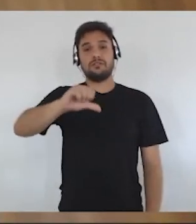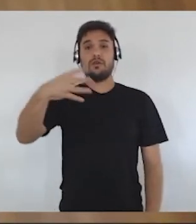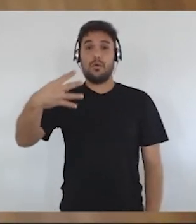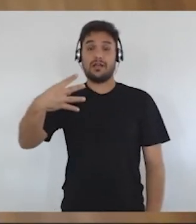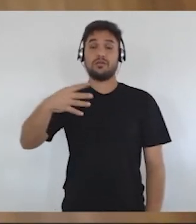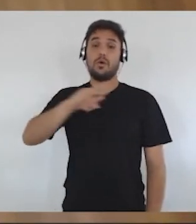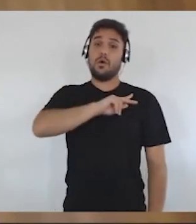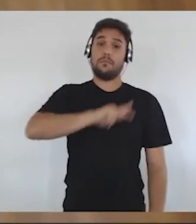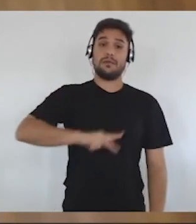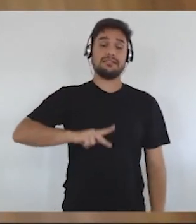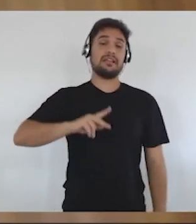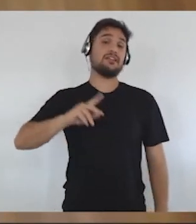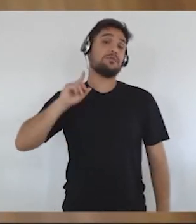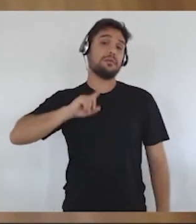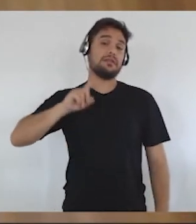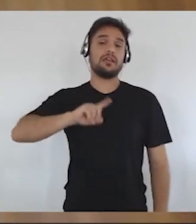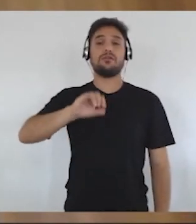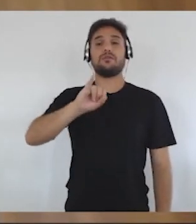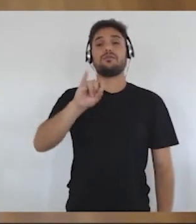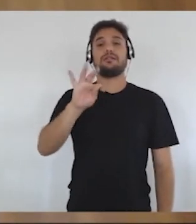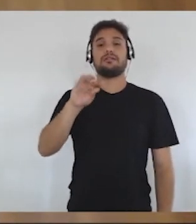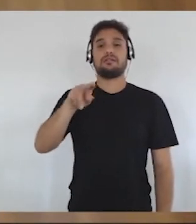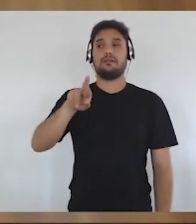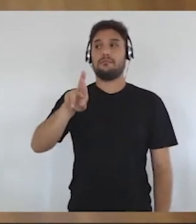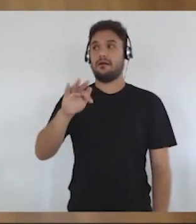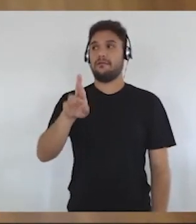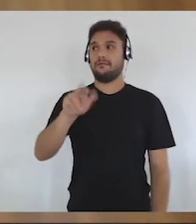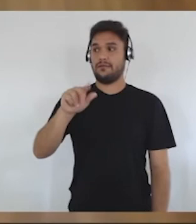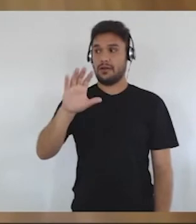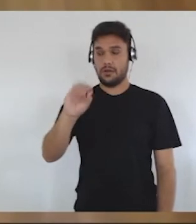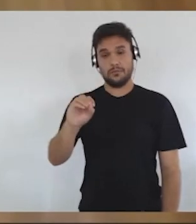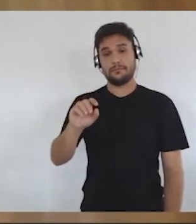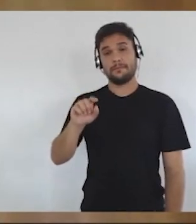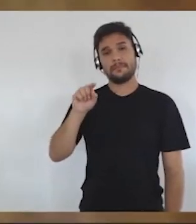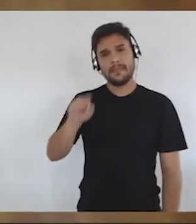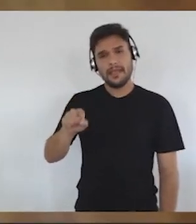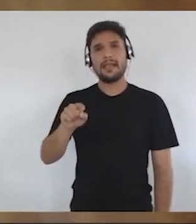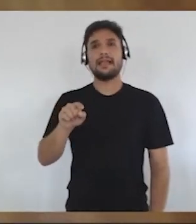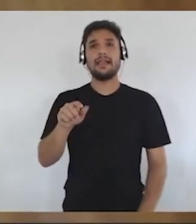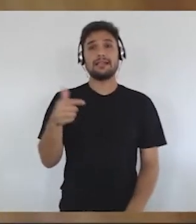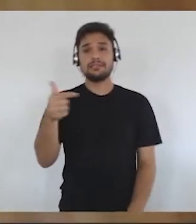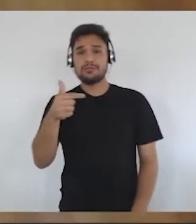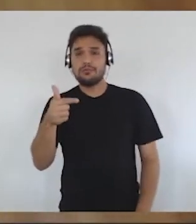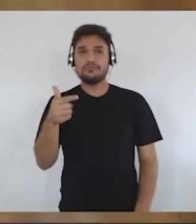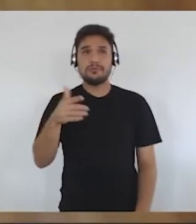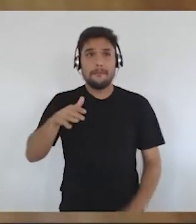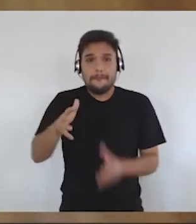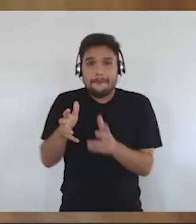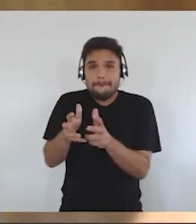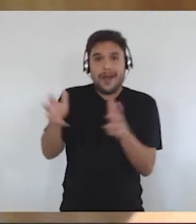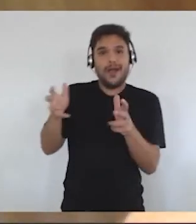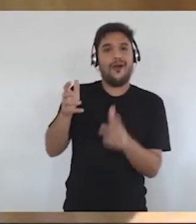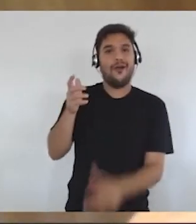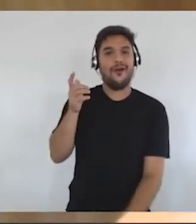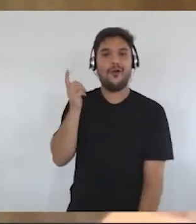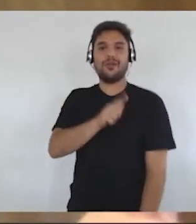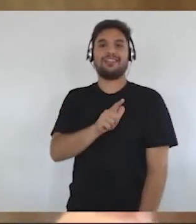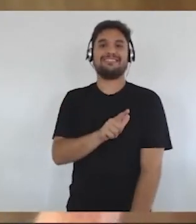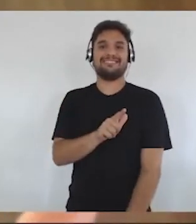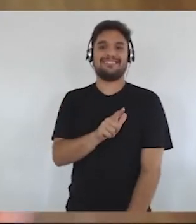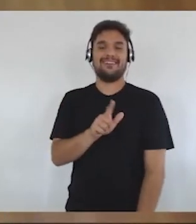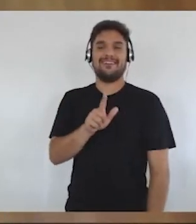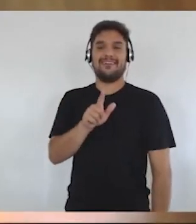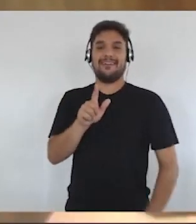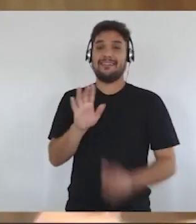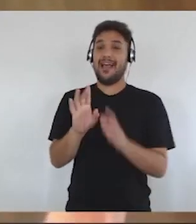mineiro Itamar Franco. Foi a segunda grande conquista da advocacia,